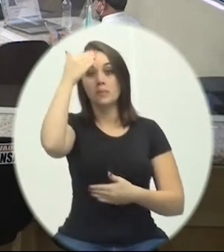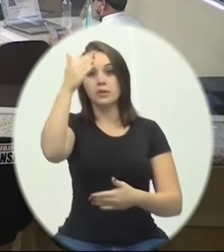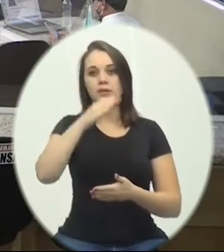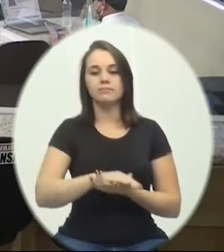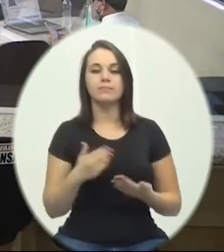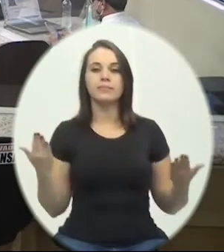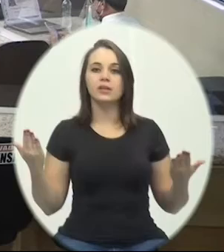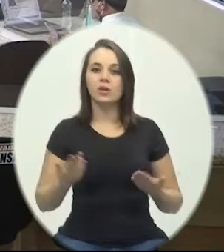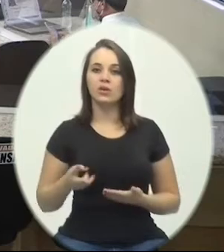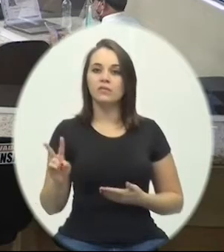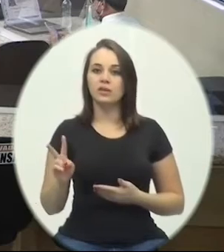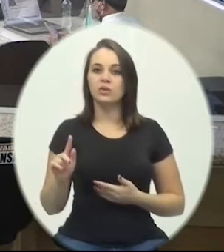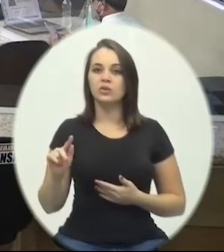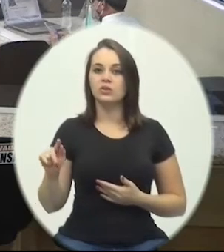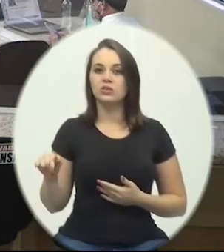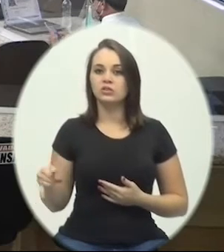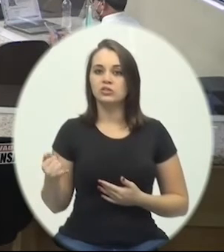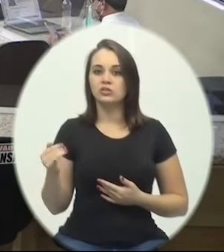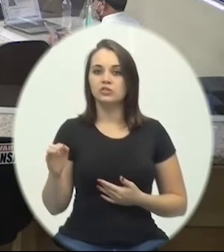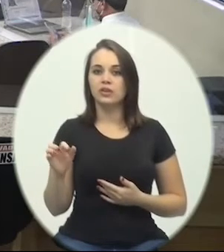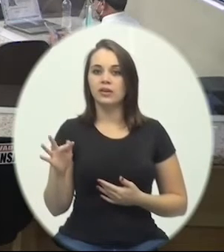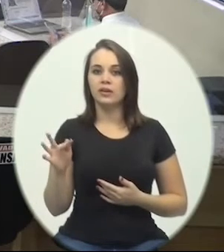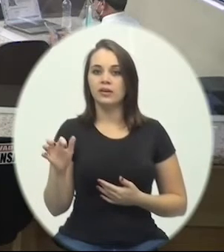Com a palavra, o vereador Jefferson Monteiro.